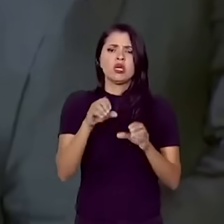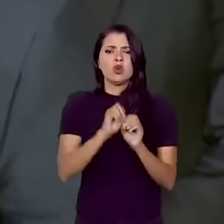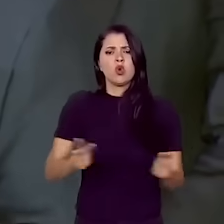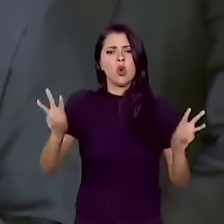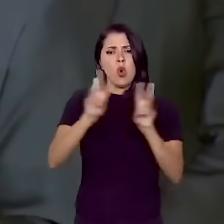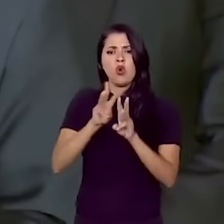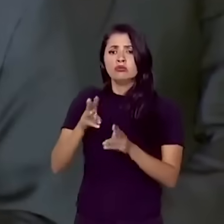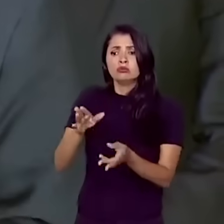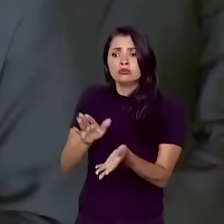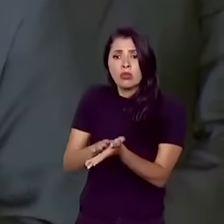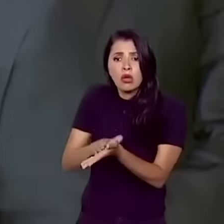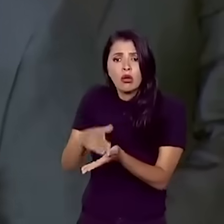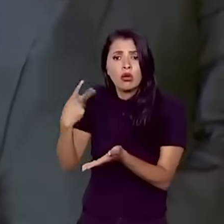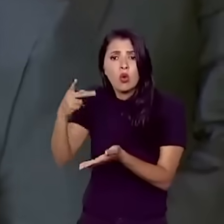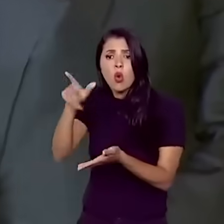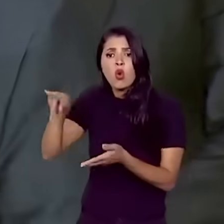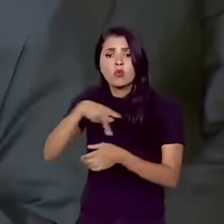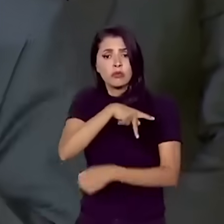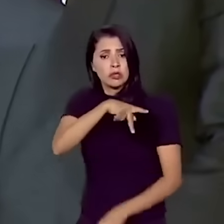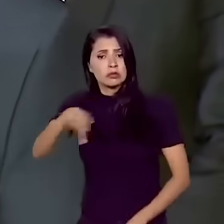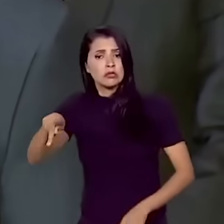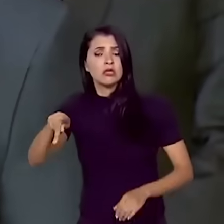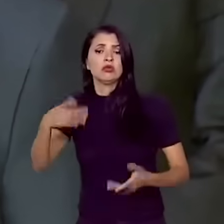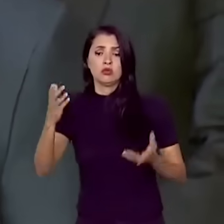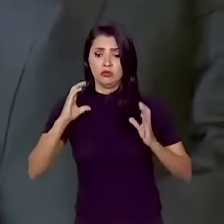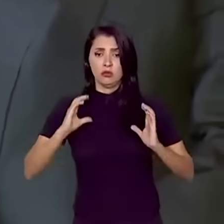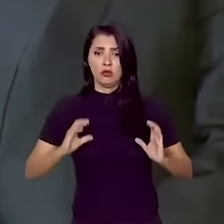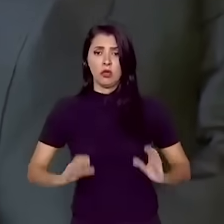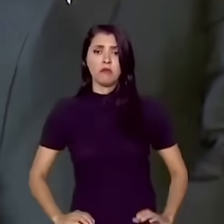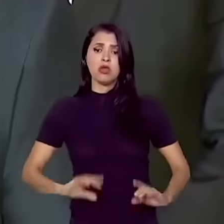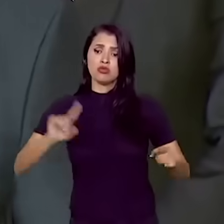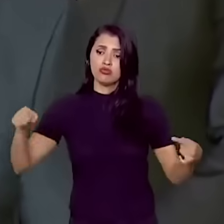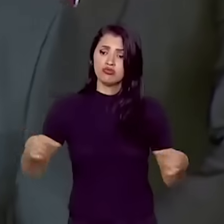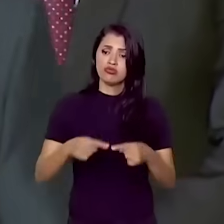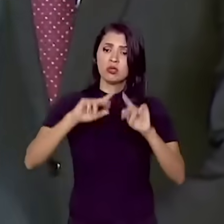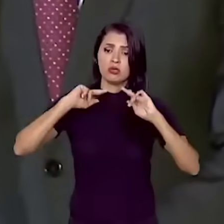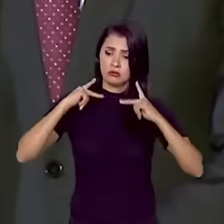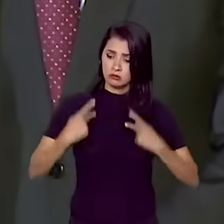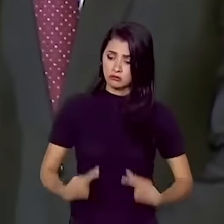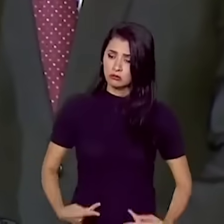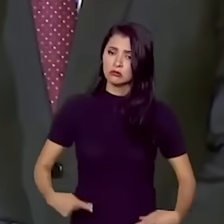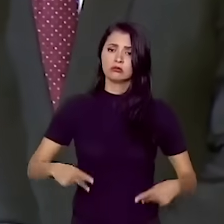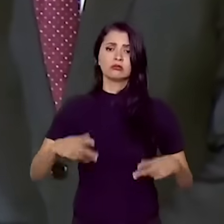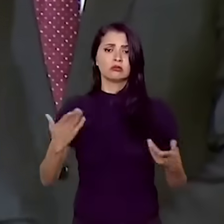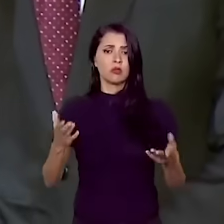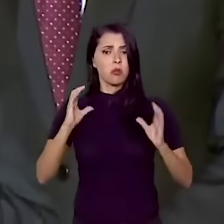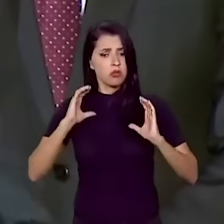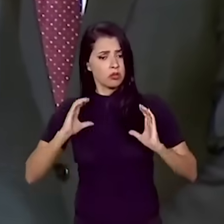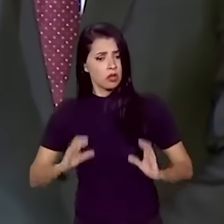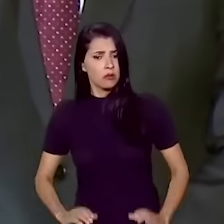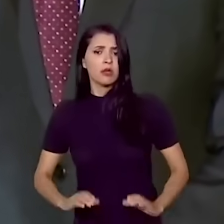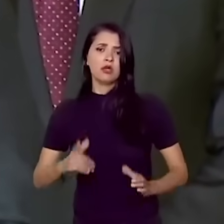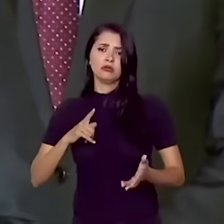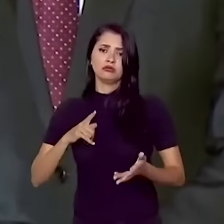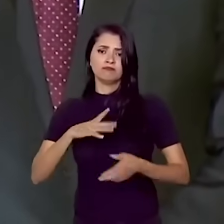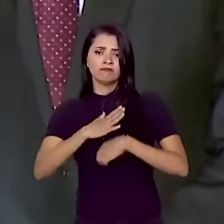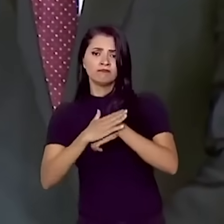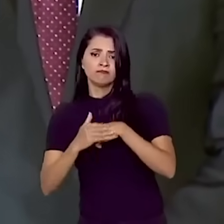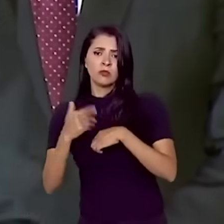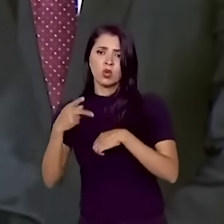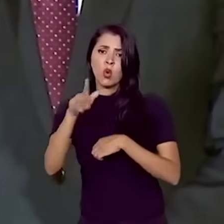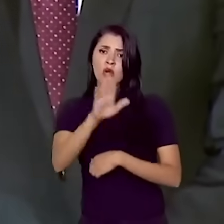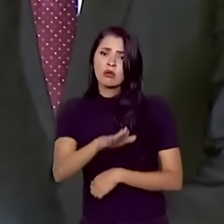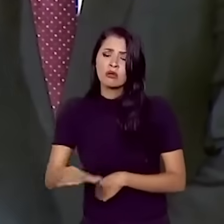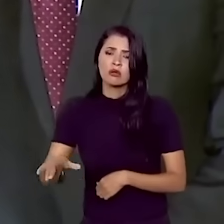outros presidentes um comportamento humanista, um comportamento, sabe, de afeto com